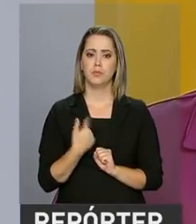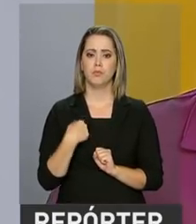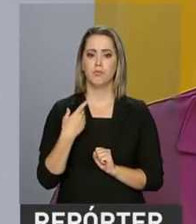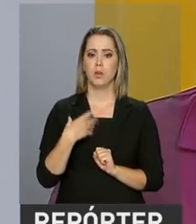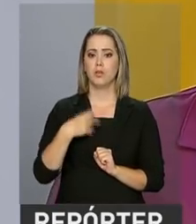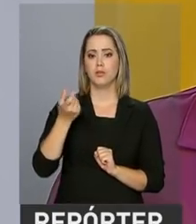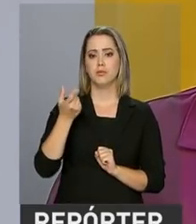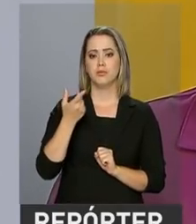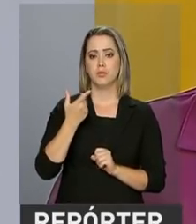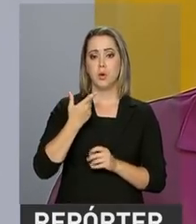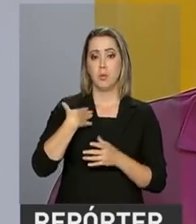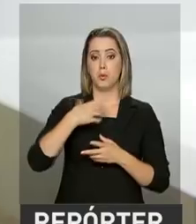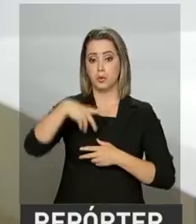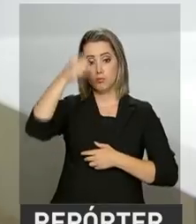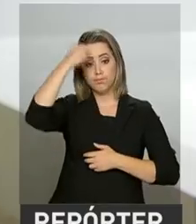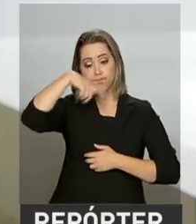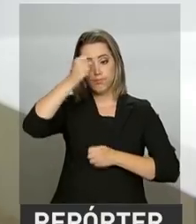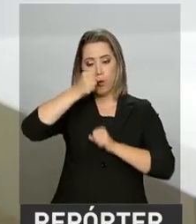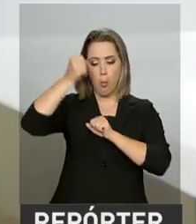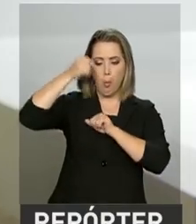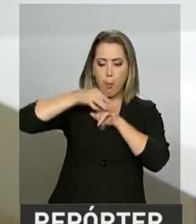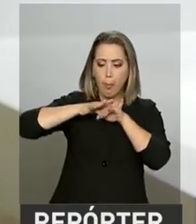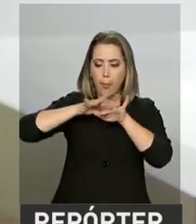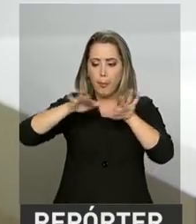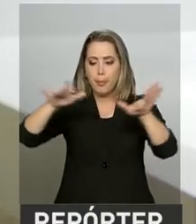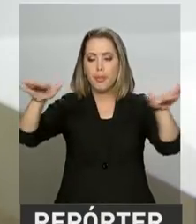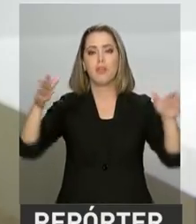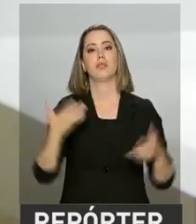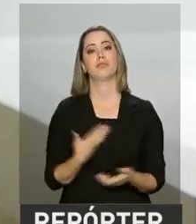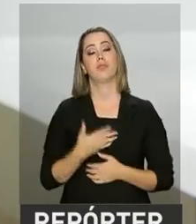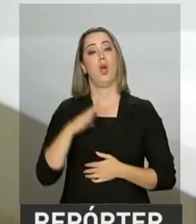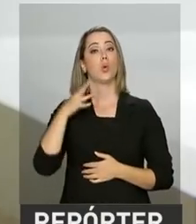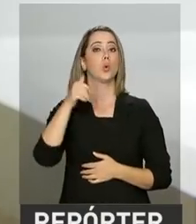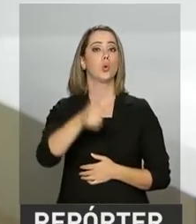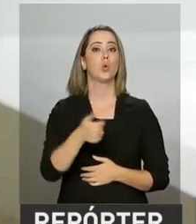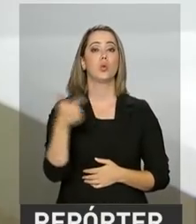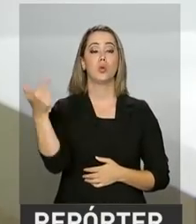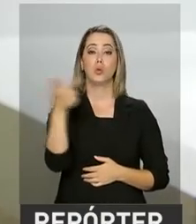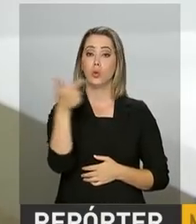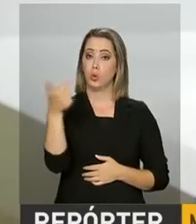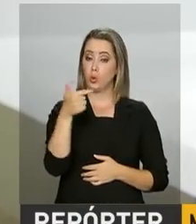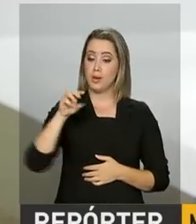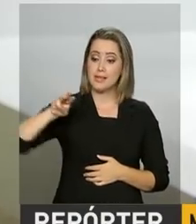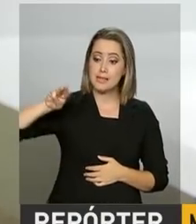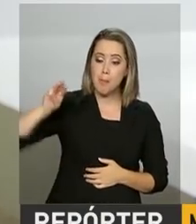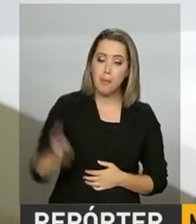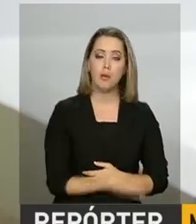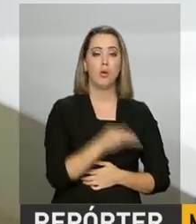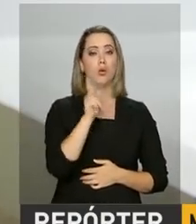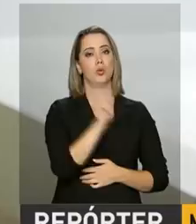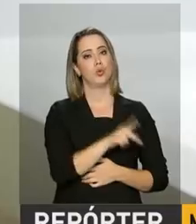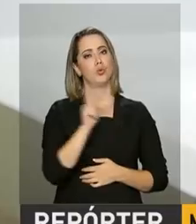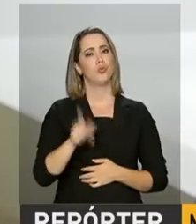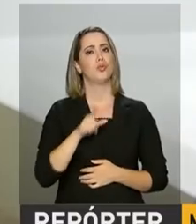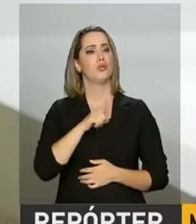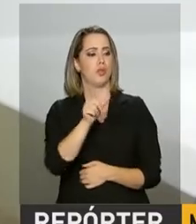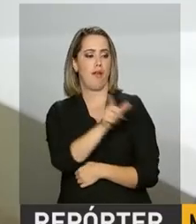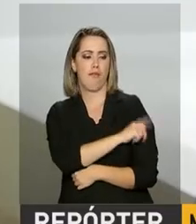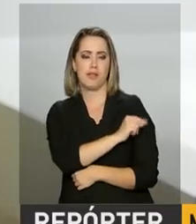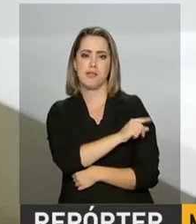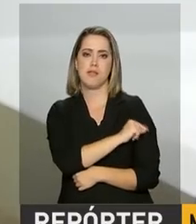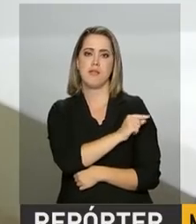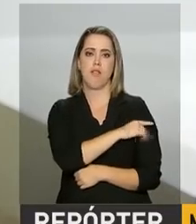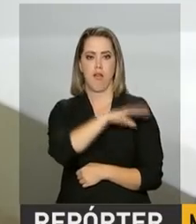veiculador do vírus, né? Ao todo, 2 milhões e 300 mil professores em todo o país vão tomar de graça